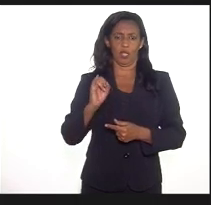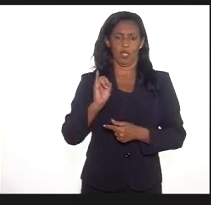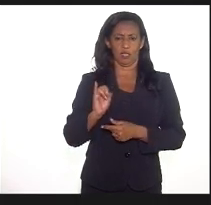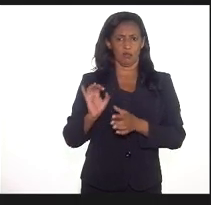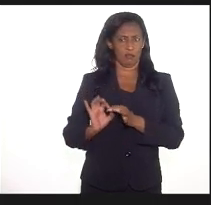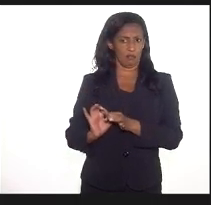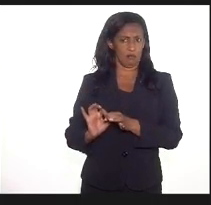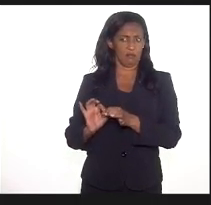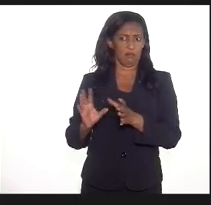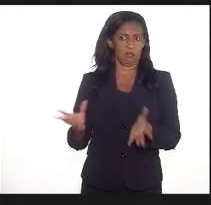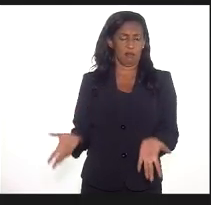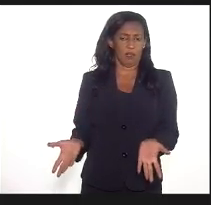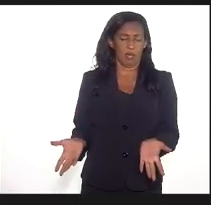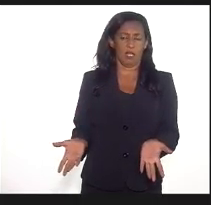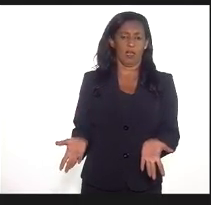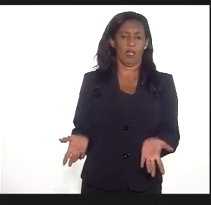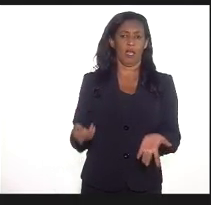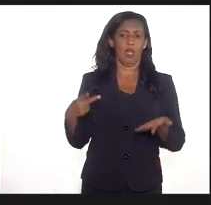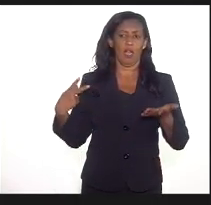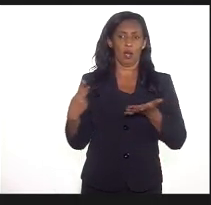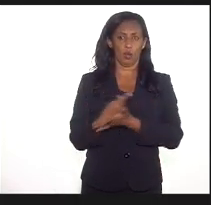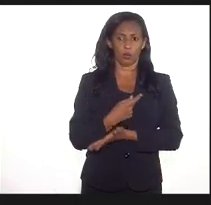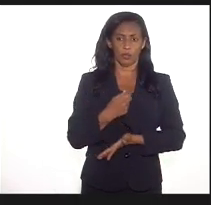teve fundamento